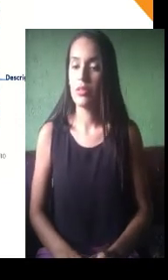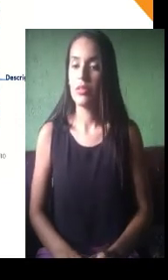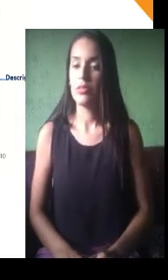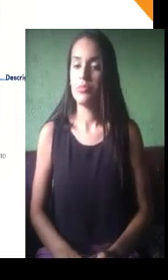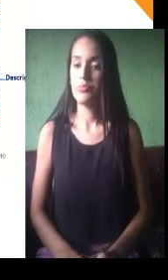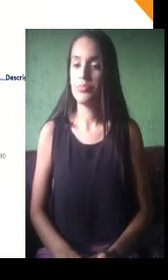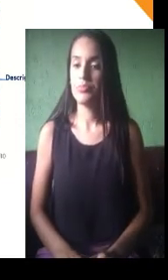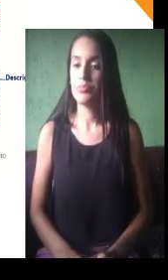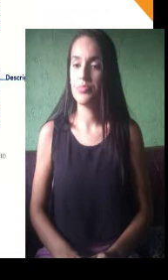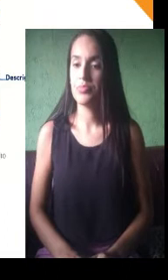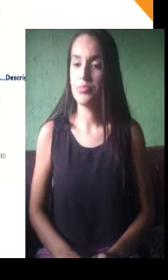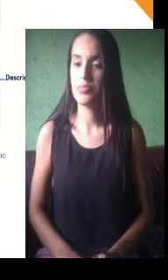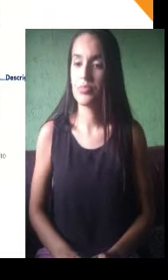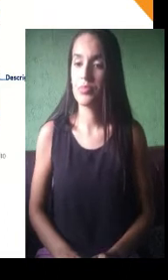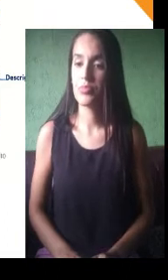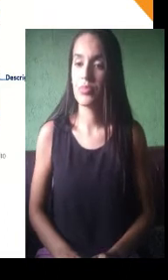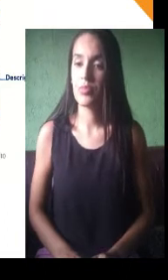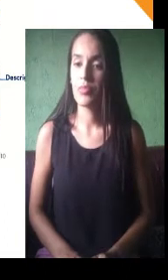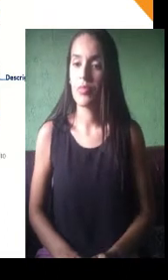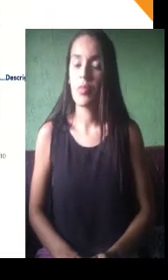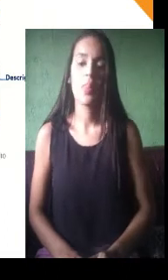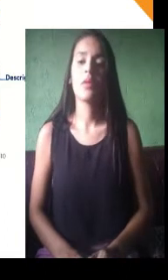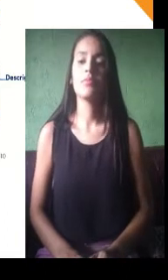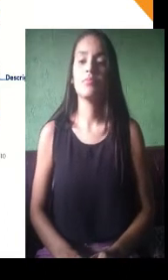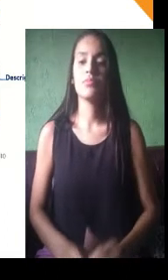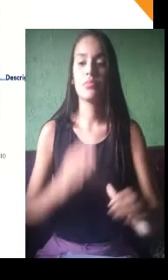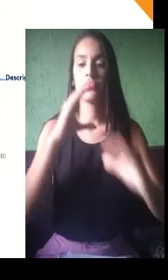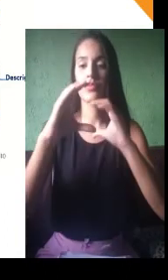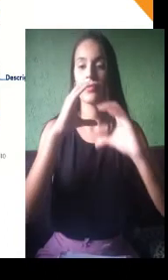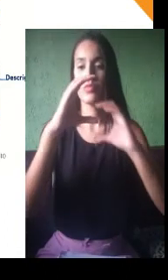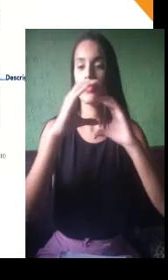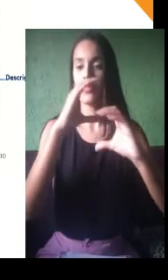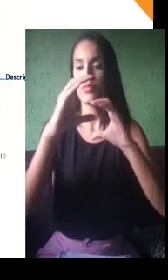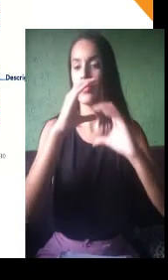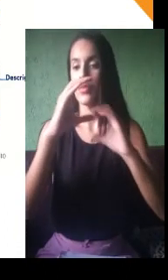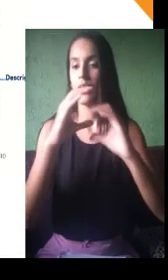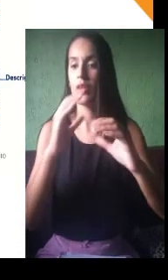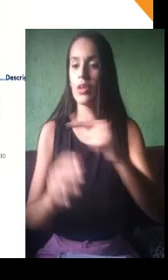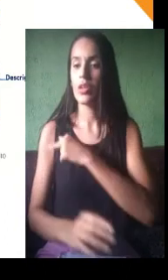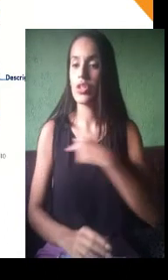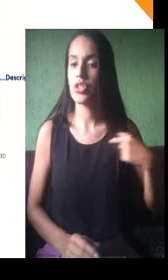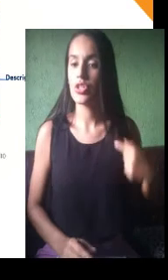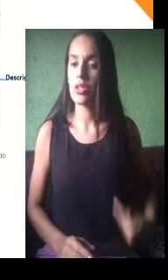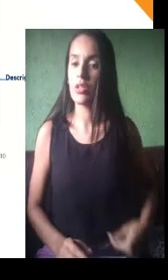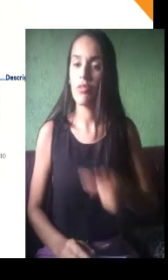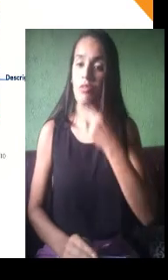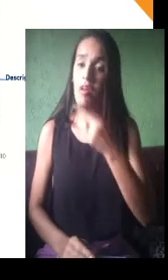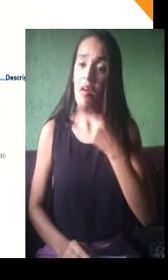China refere-se normalmente à República Popular da China, enquanto Taiwan se refere à República da China.